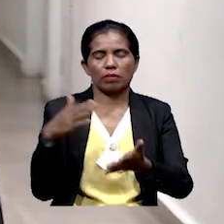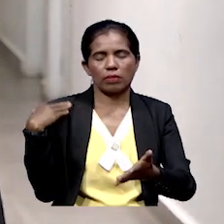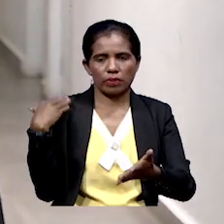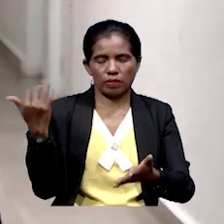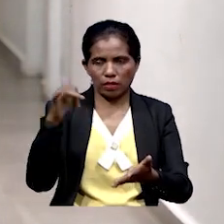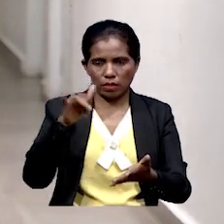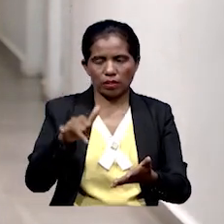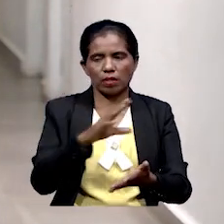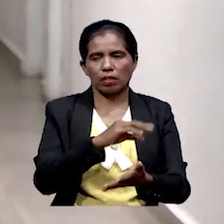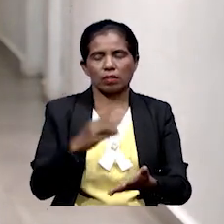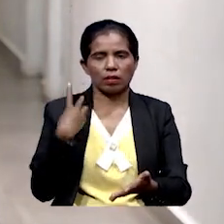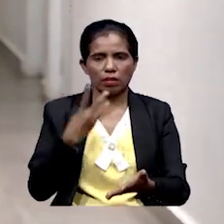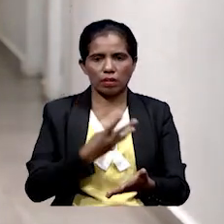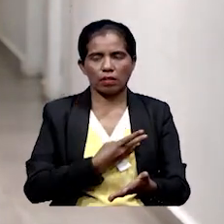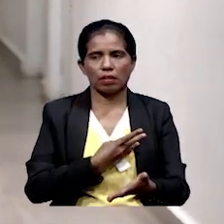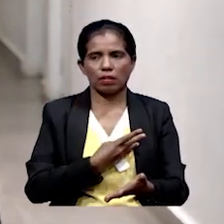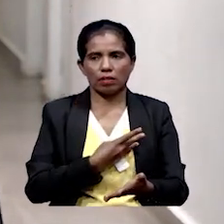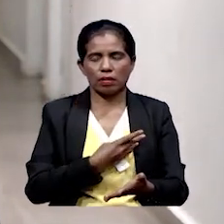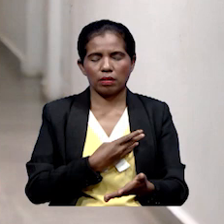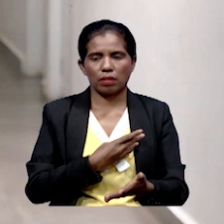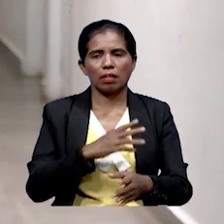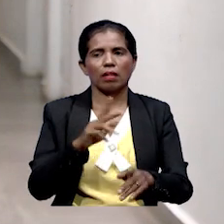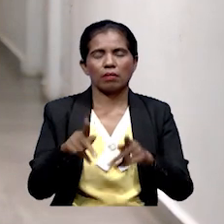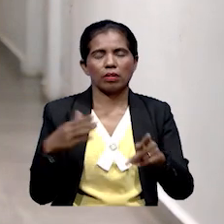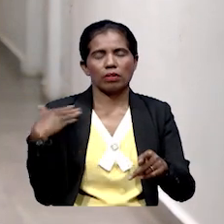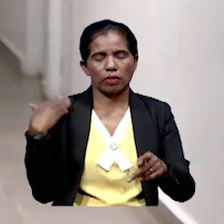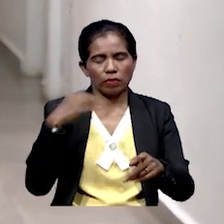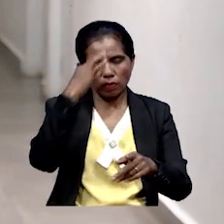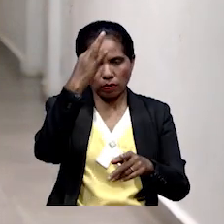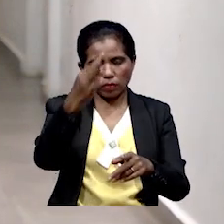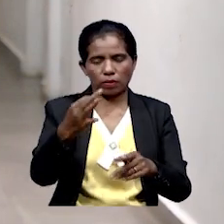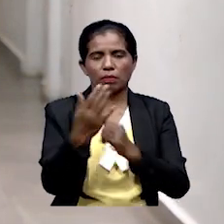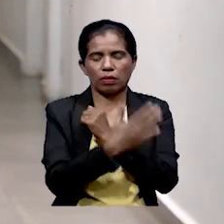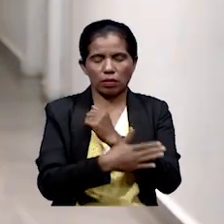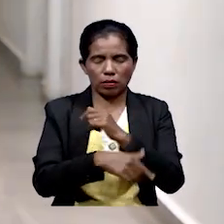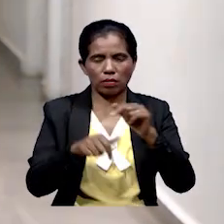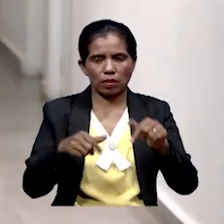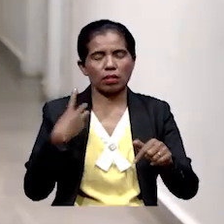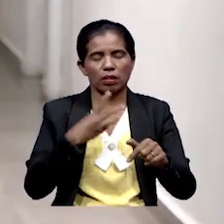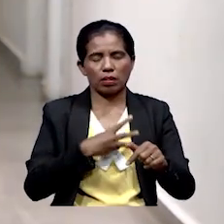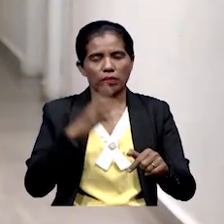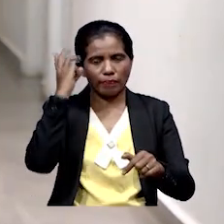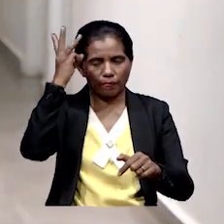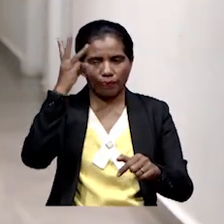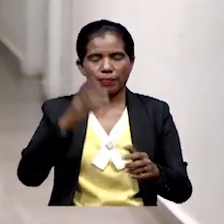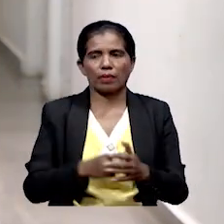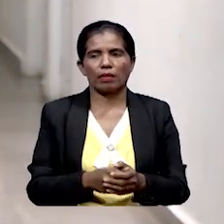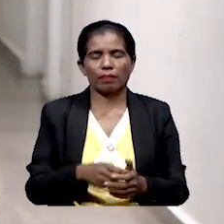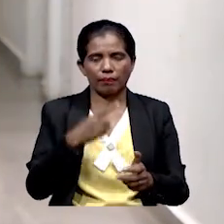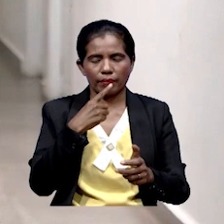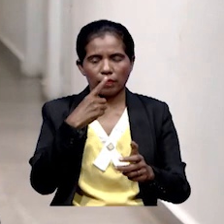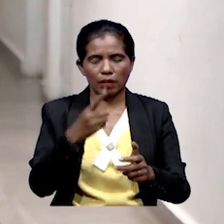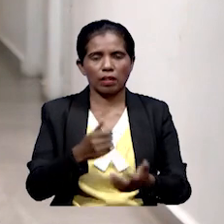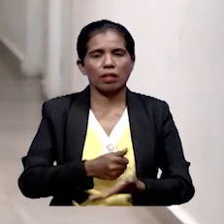para nós os jovens, o futuro dos jovens deste país é uma preocupação. Diplomata ne afirma